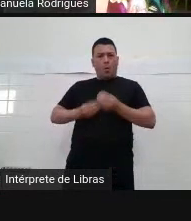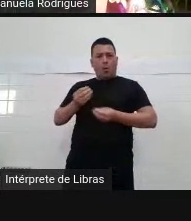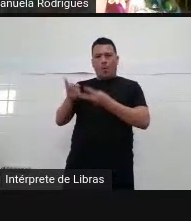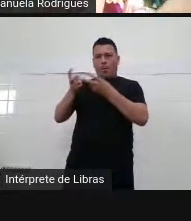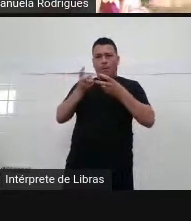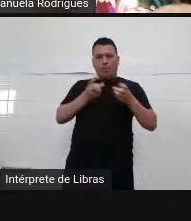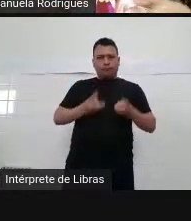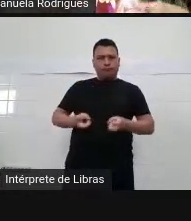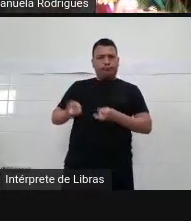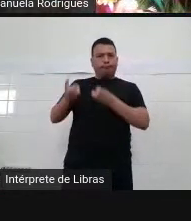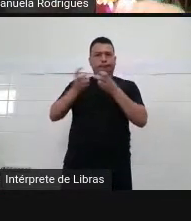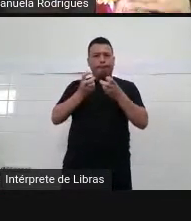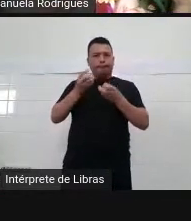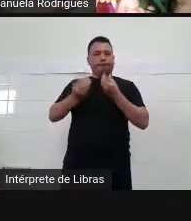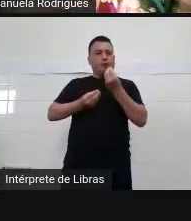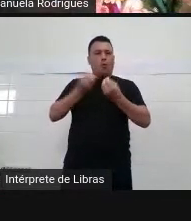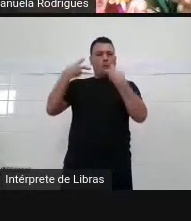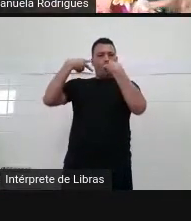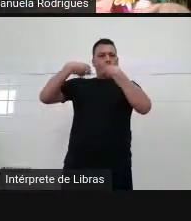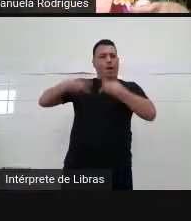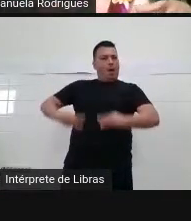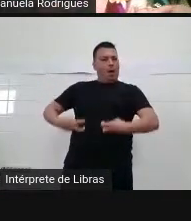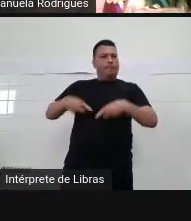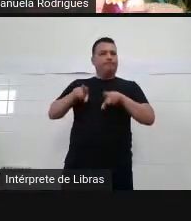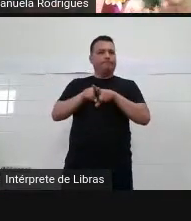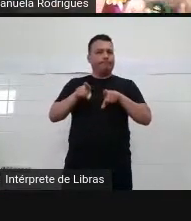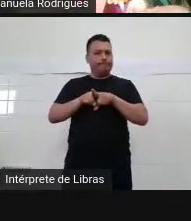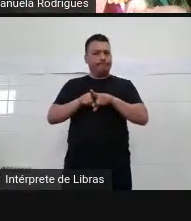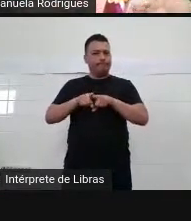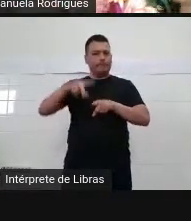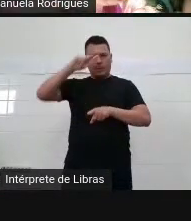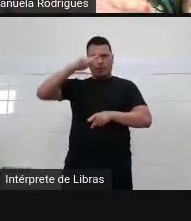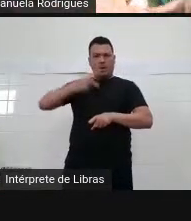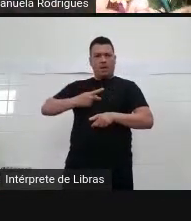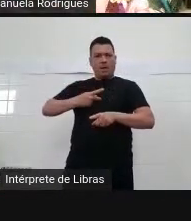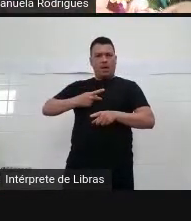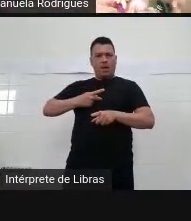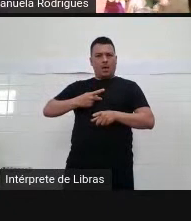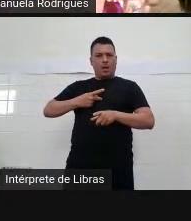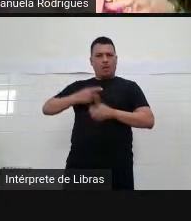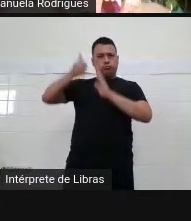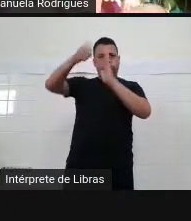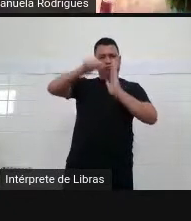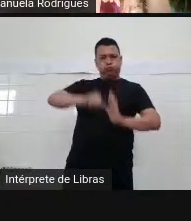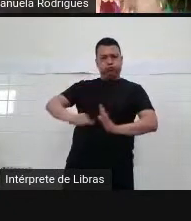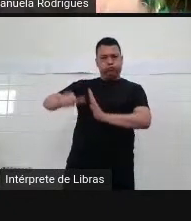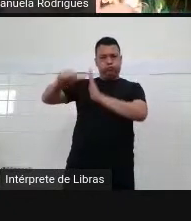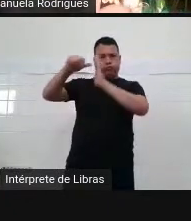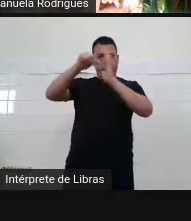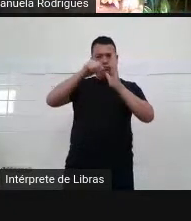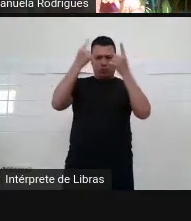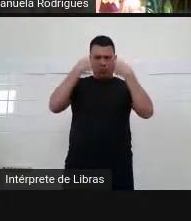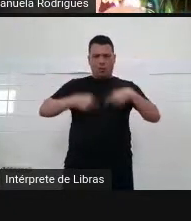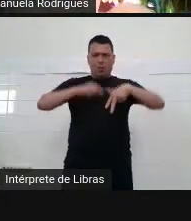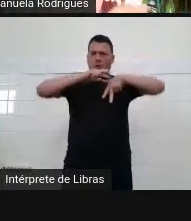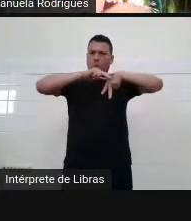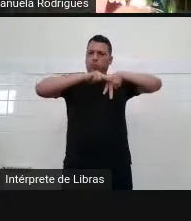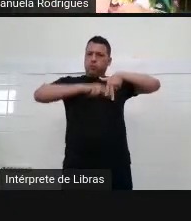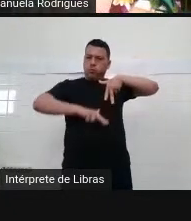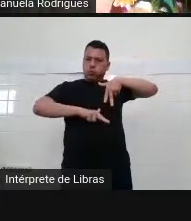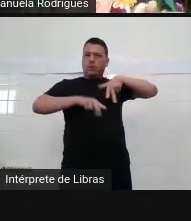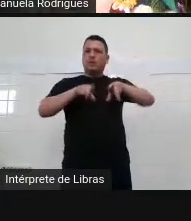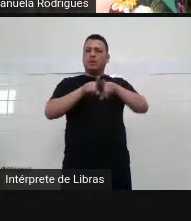Né? De que maneira pensar essa interface corpo, gênero e